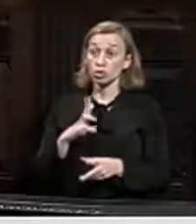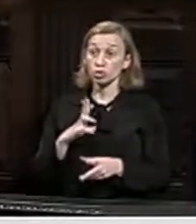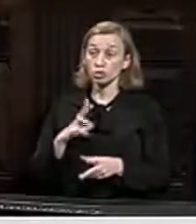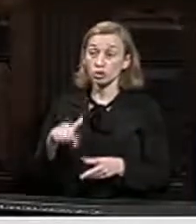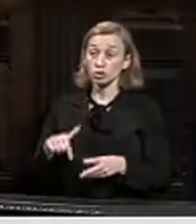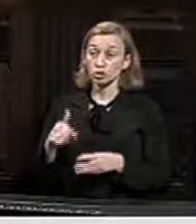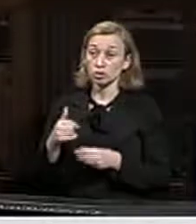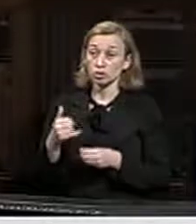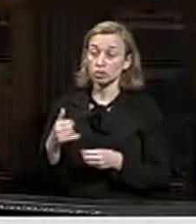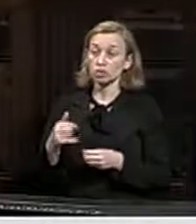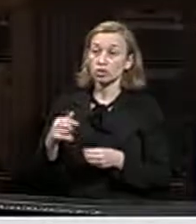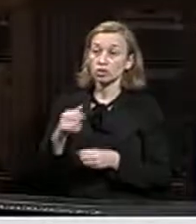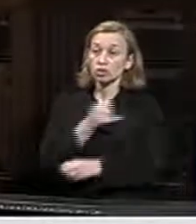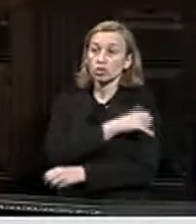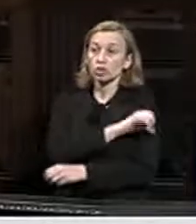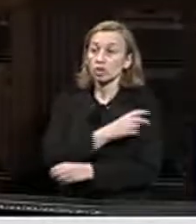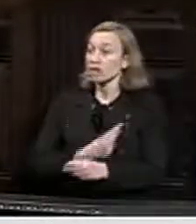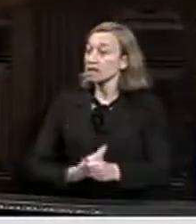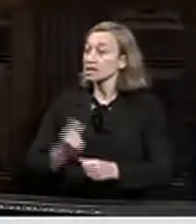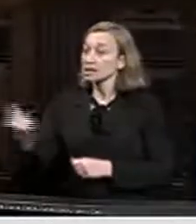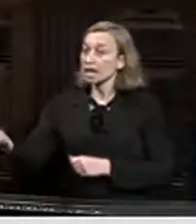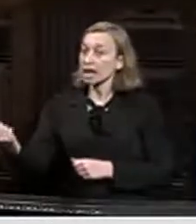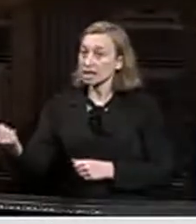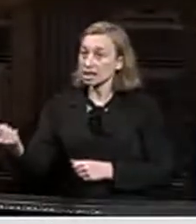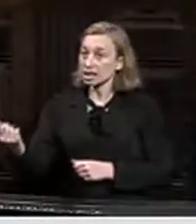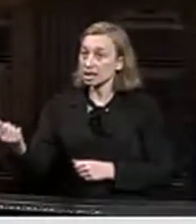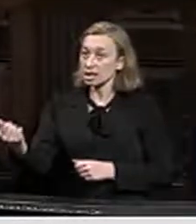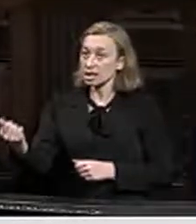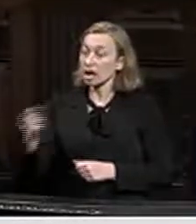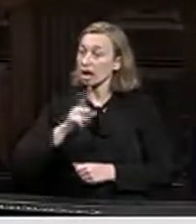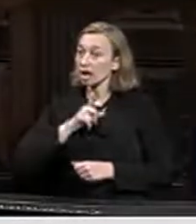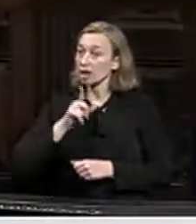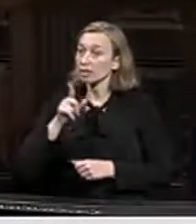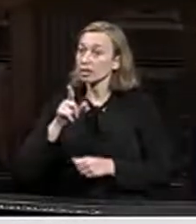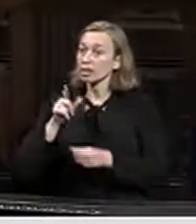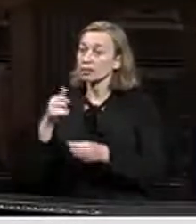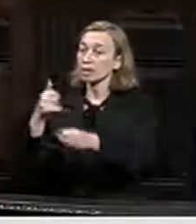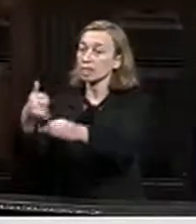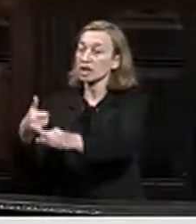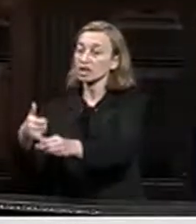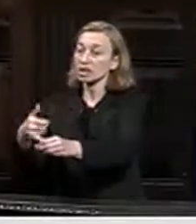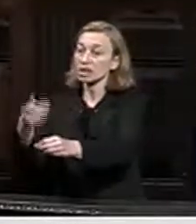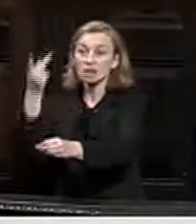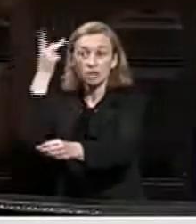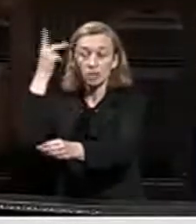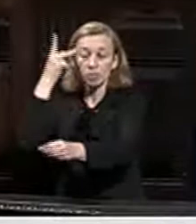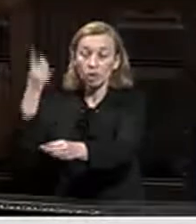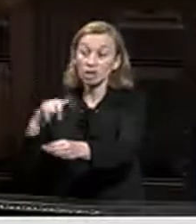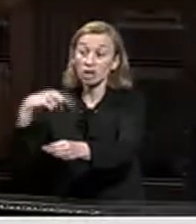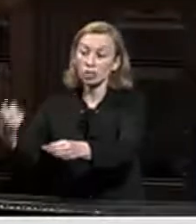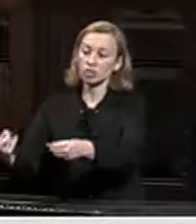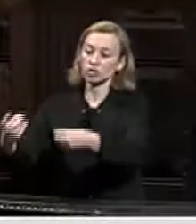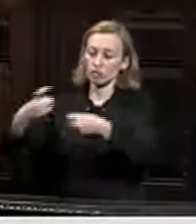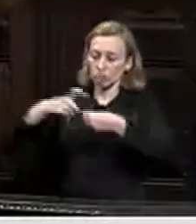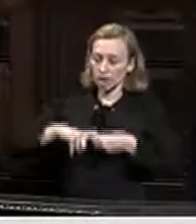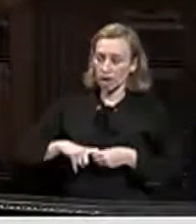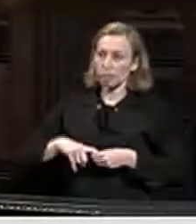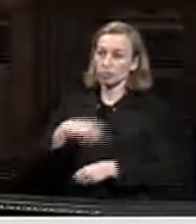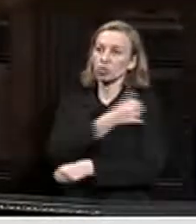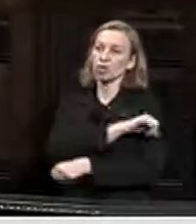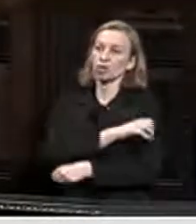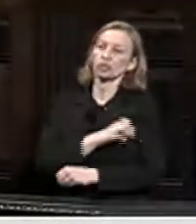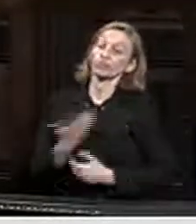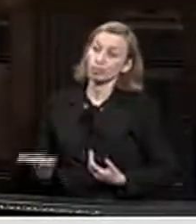Rio saíam aqui do Rio de Janeiro com o tanque no cheirinho para abastecer na fronteira e depois seguir a viagem ao seu destino